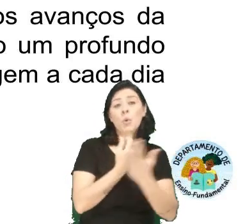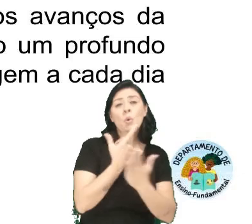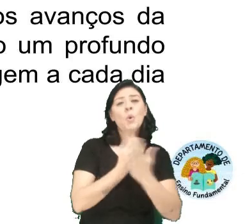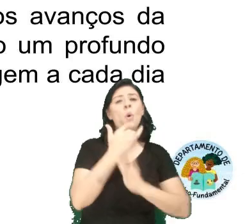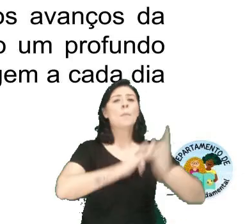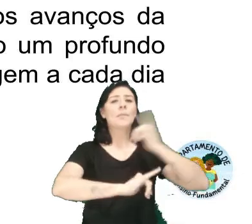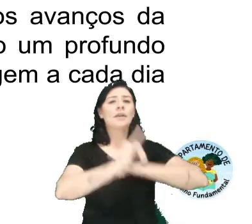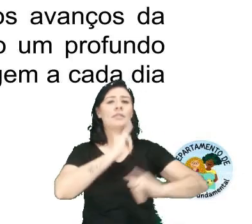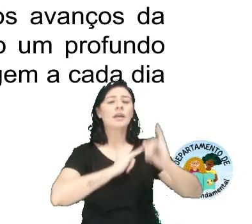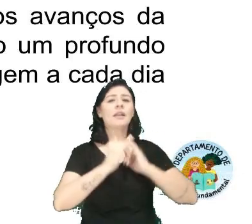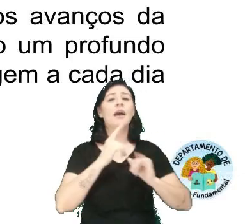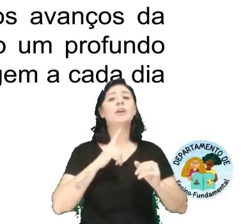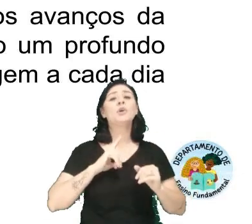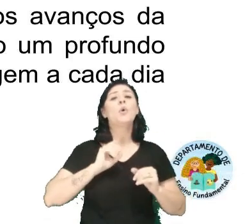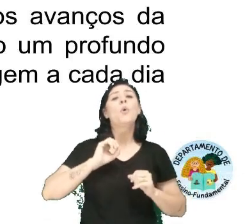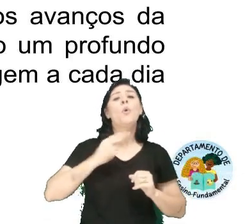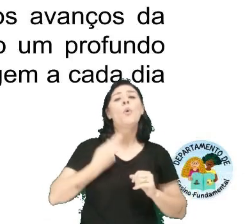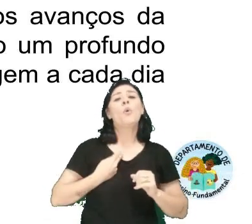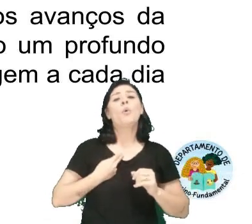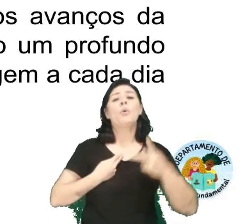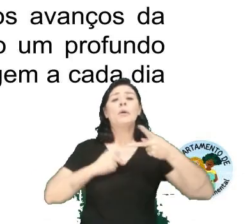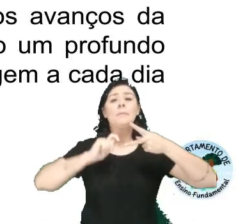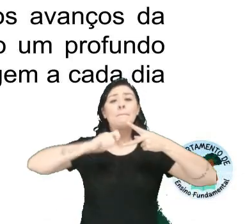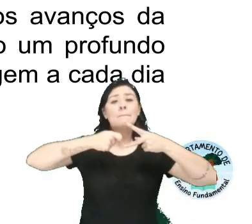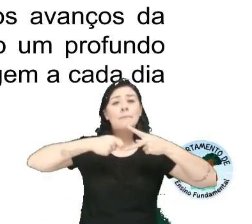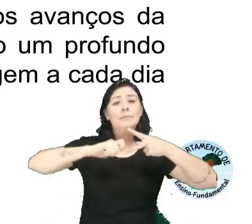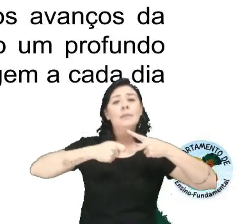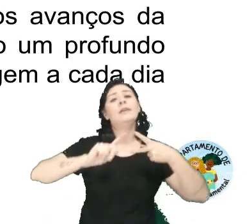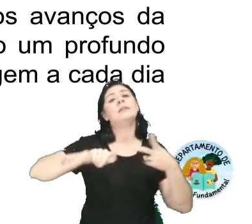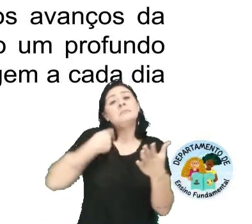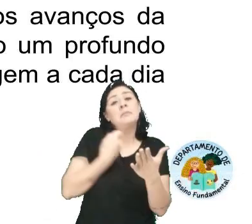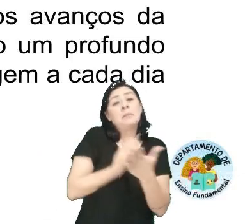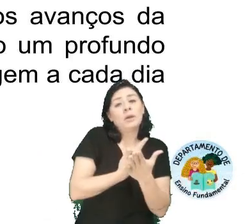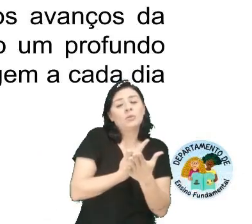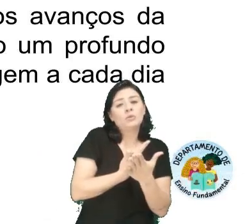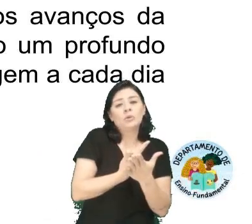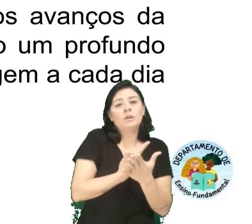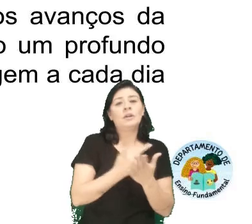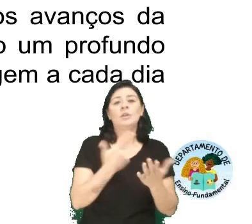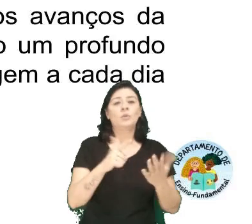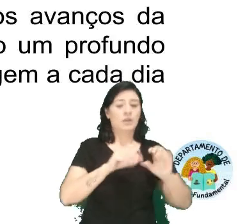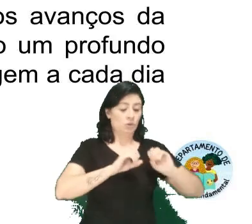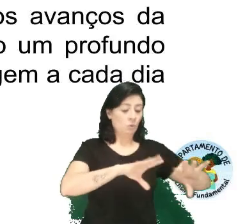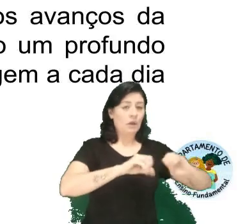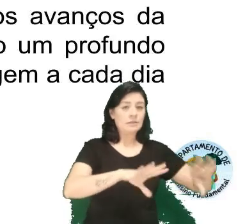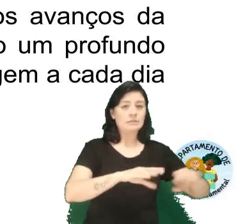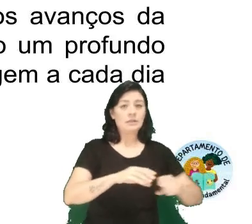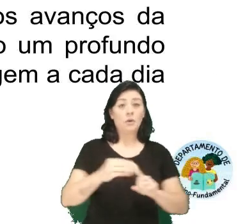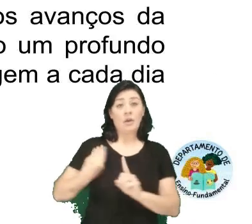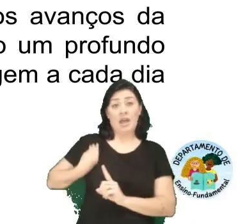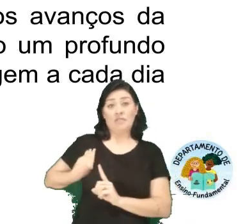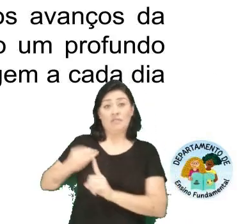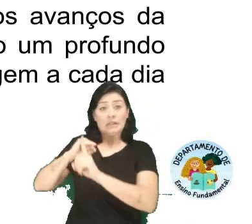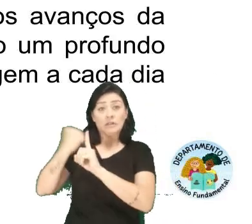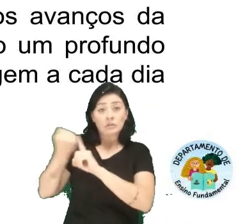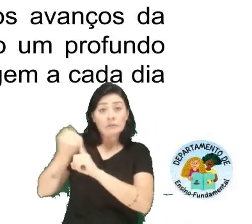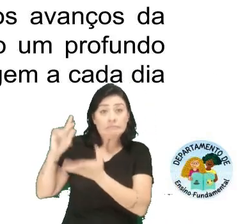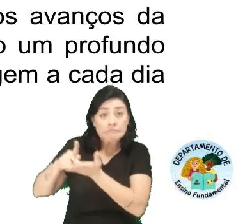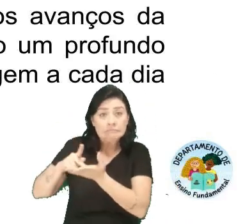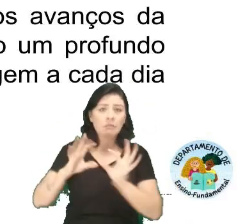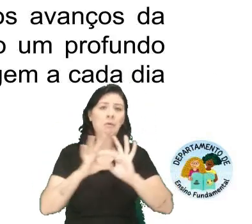faz pagamento por Pix. Então, nós não podemos descontextualizar a educação da realidade vivida pelo